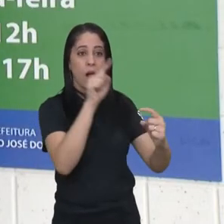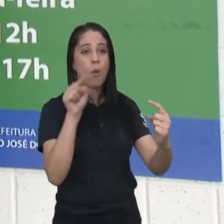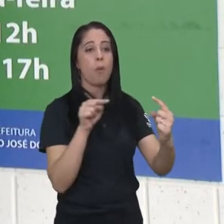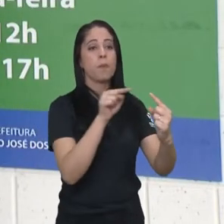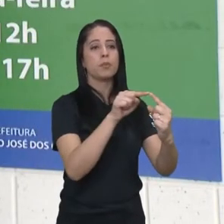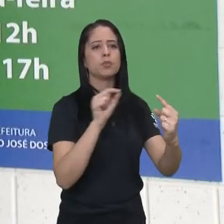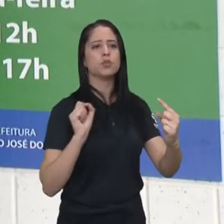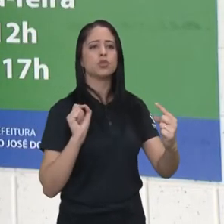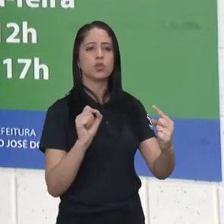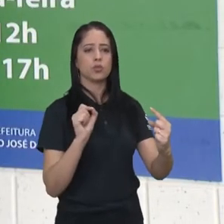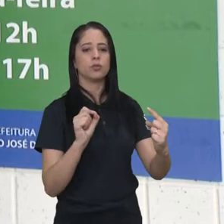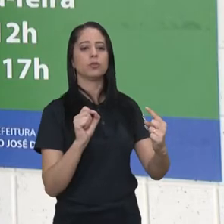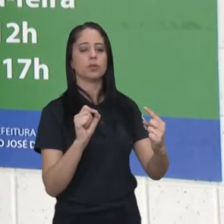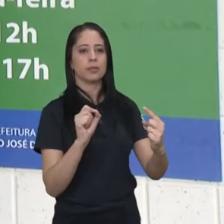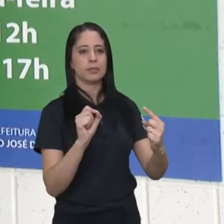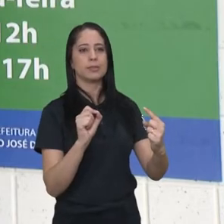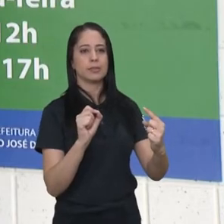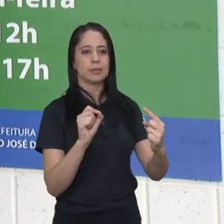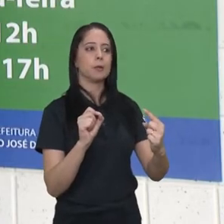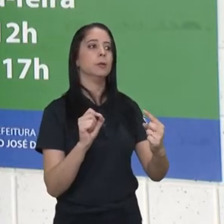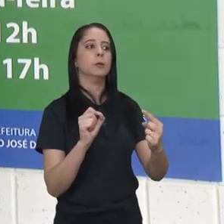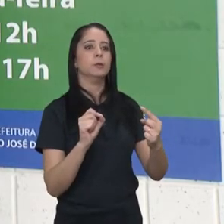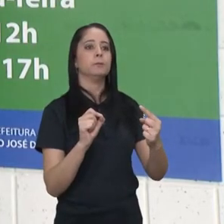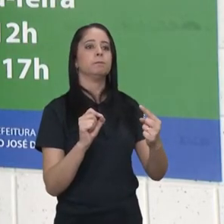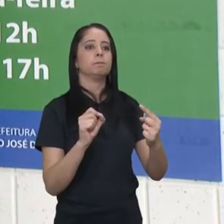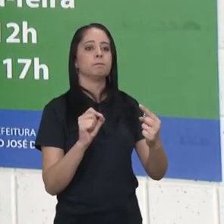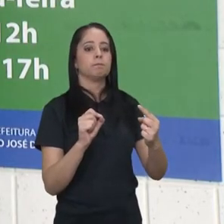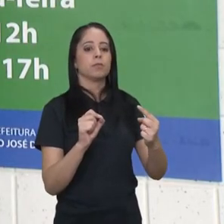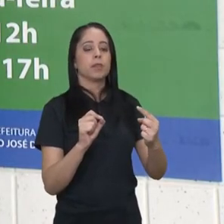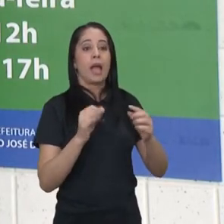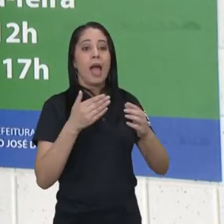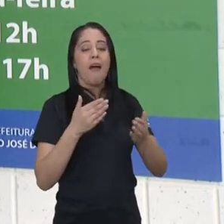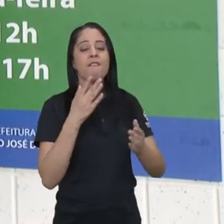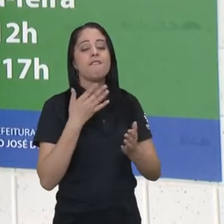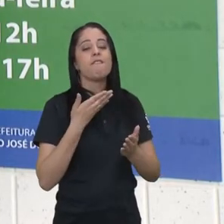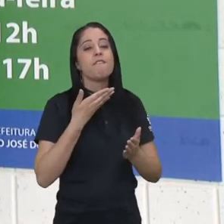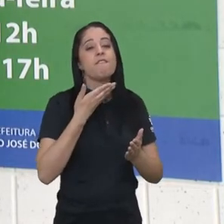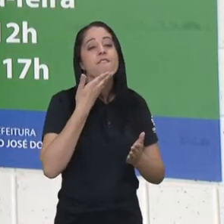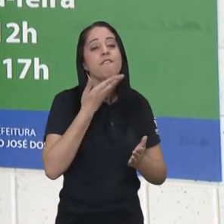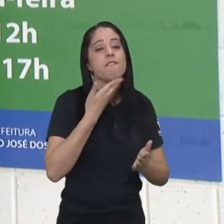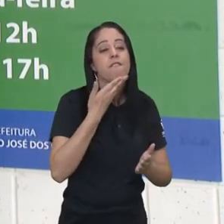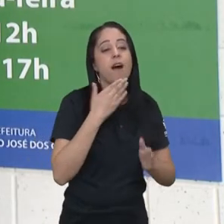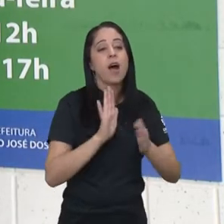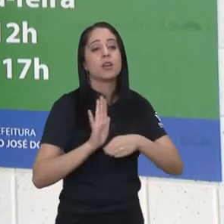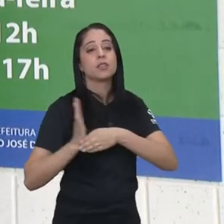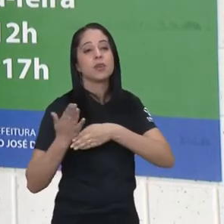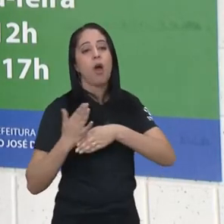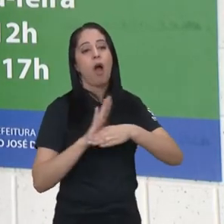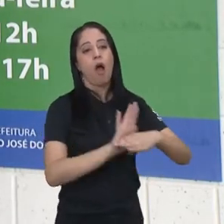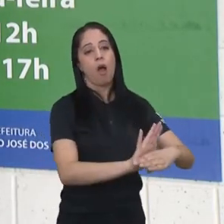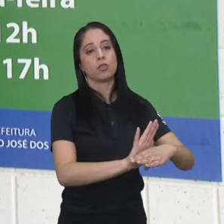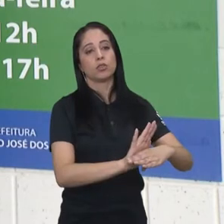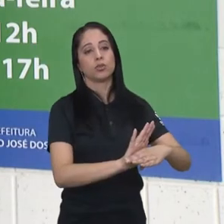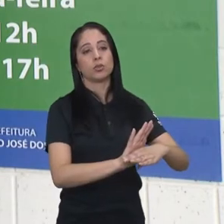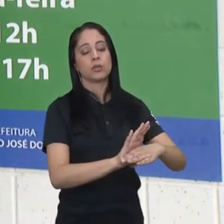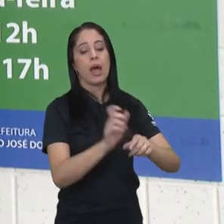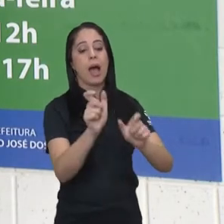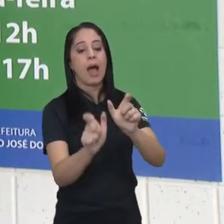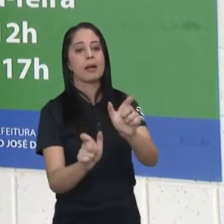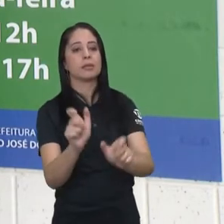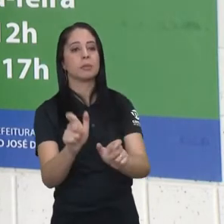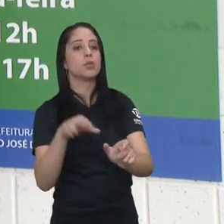tem como finalidade principal a desburocratização Ea facilitação ao pequeno produtor rural